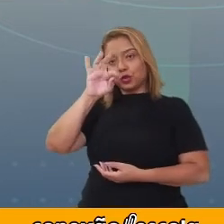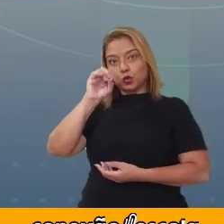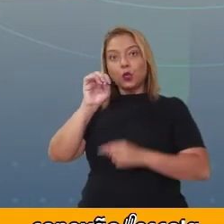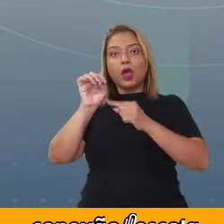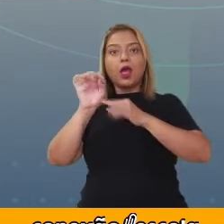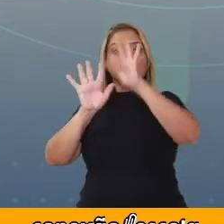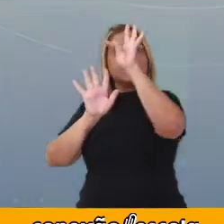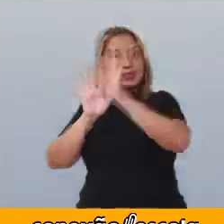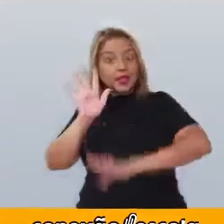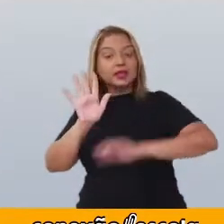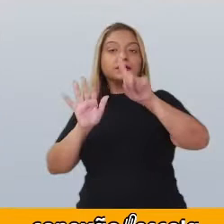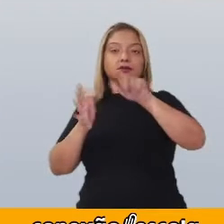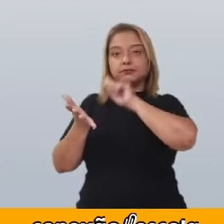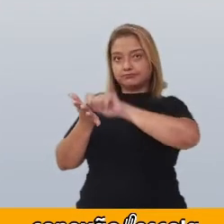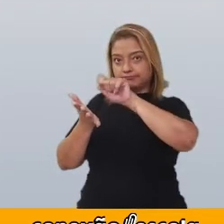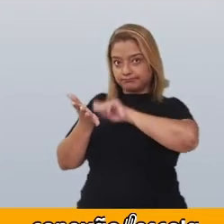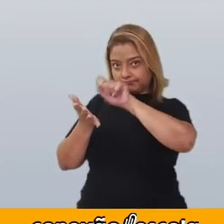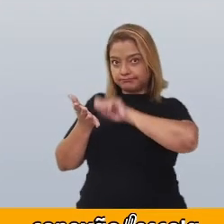forma escrita.